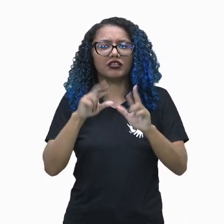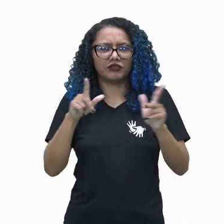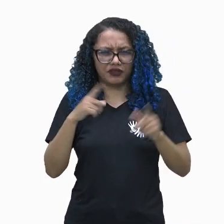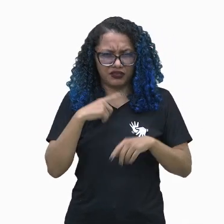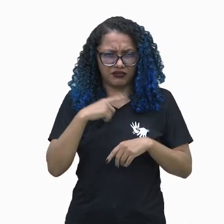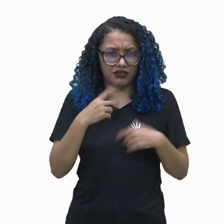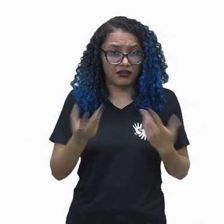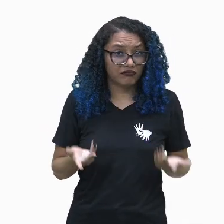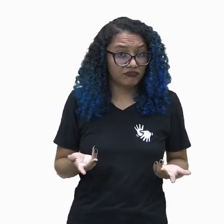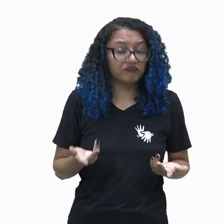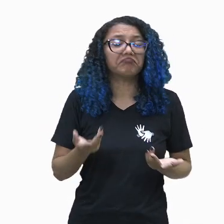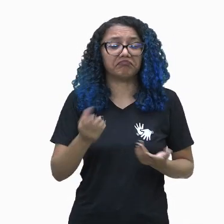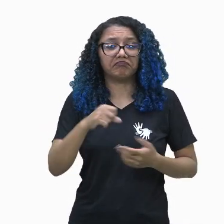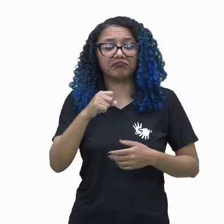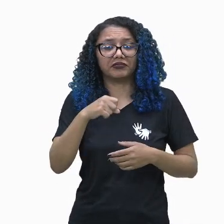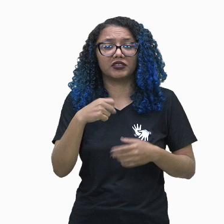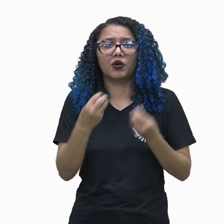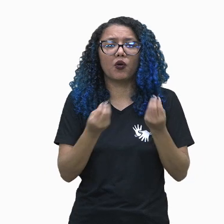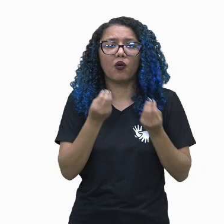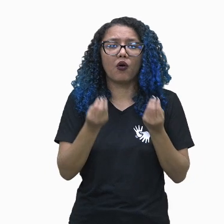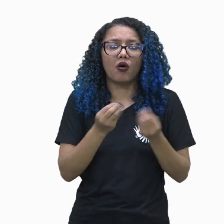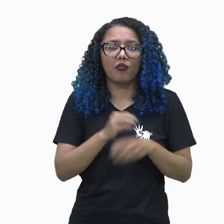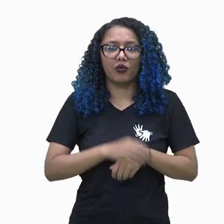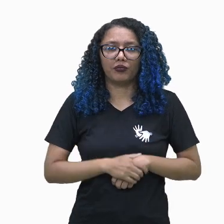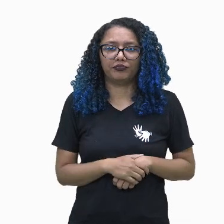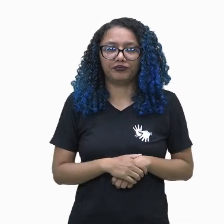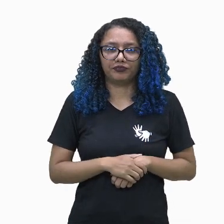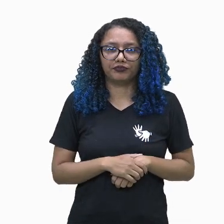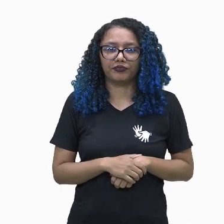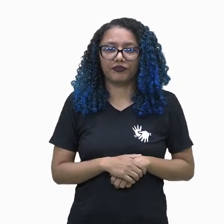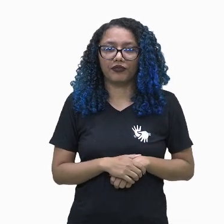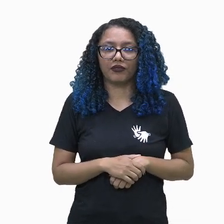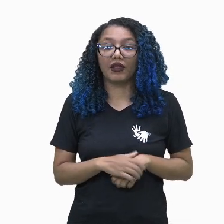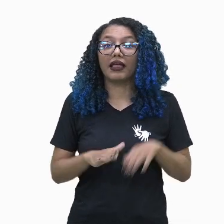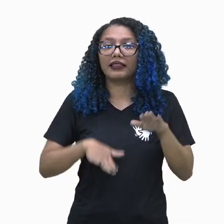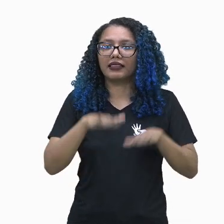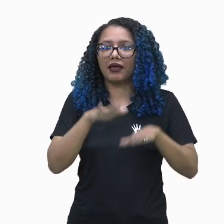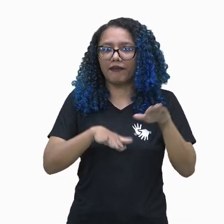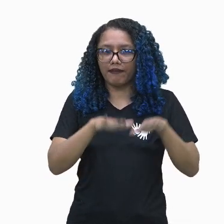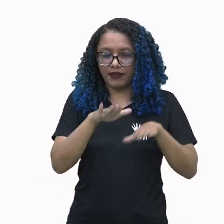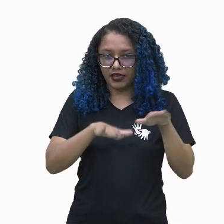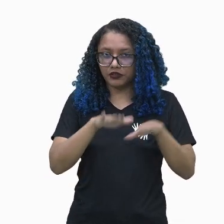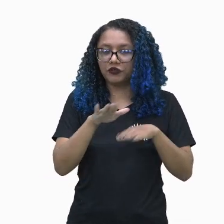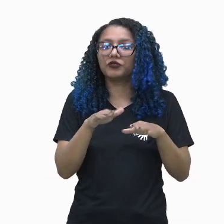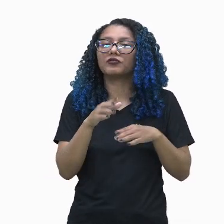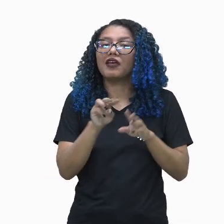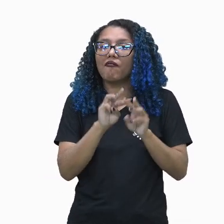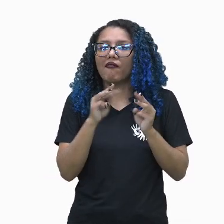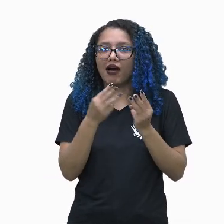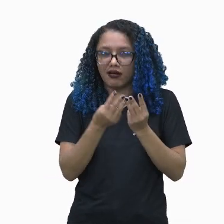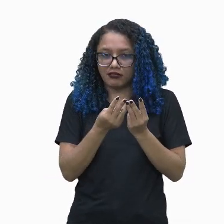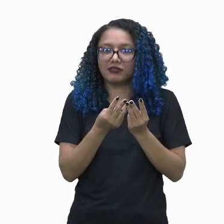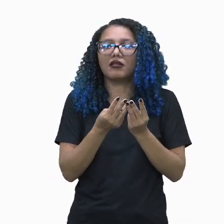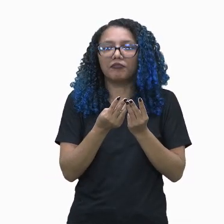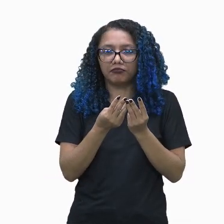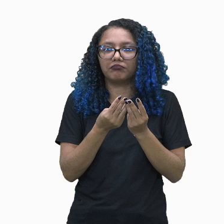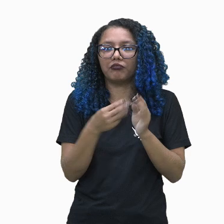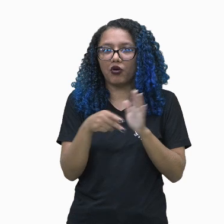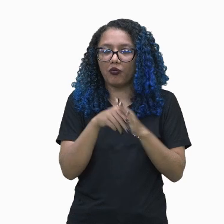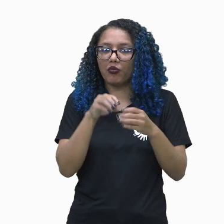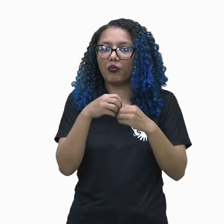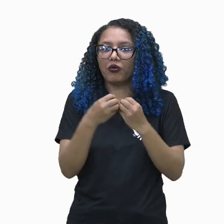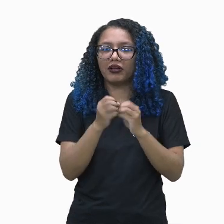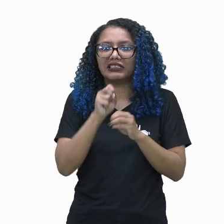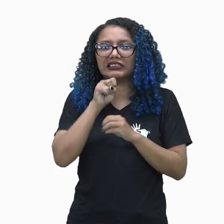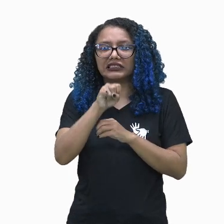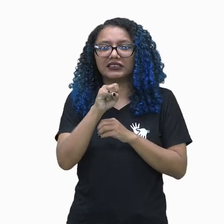essa diferença, né, de um polipeptídeo de proteína a partir da sua massa molecular, né? Quando a